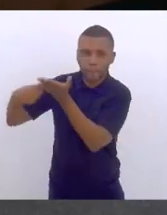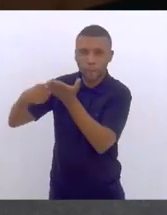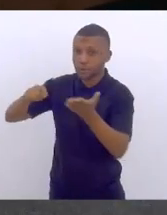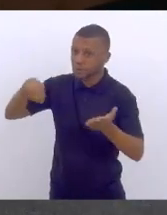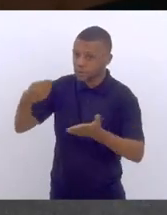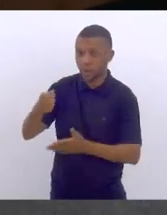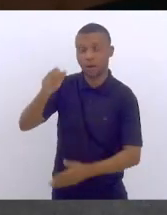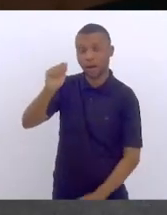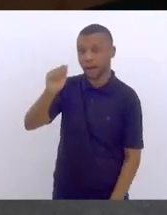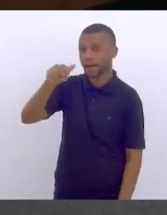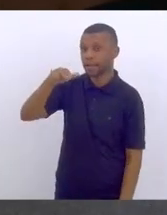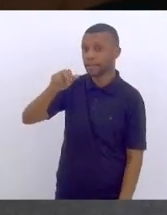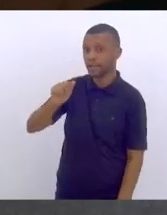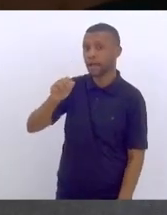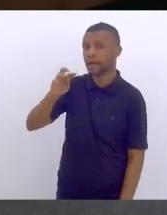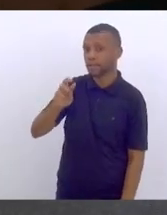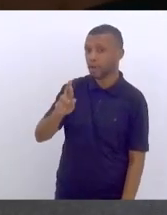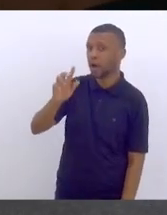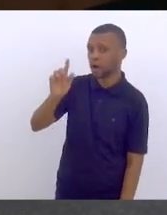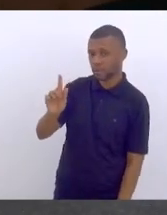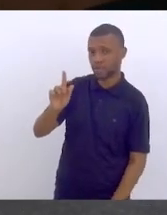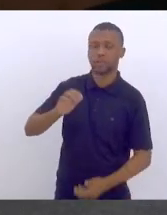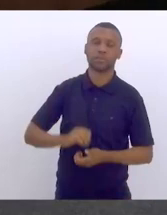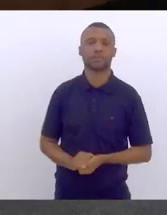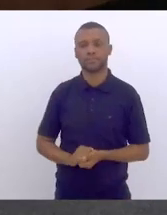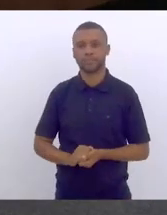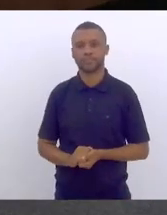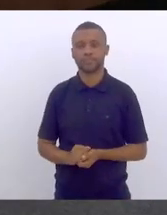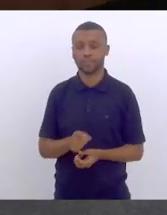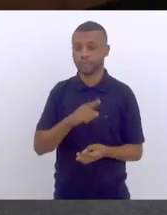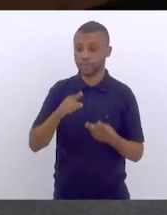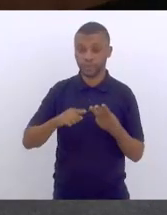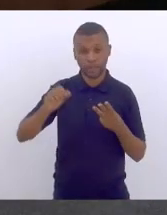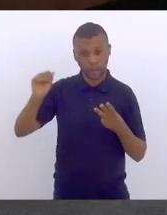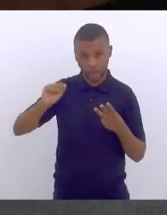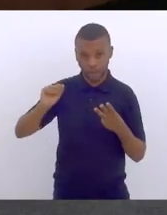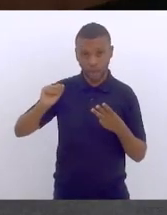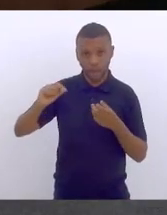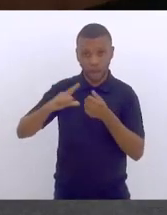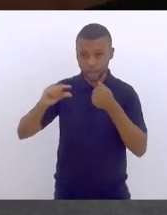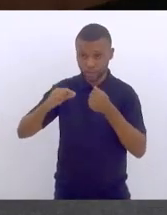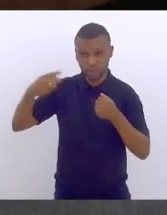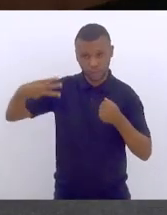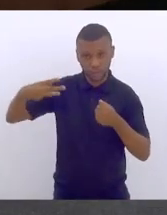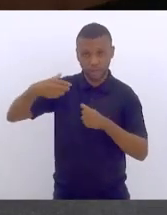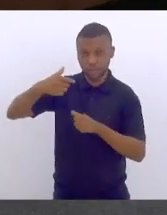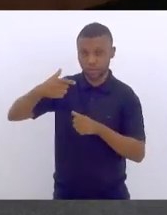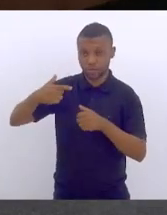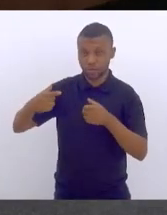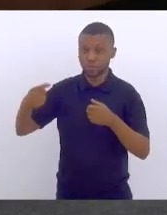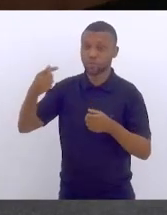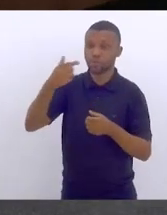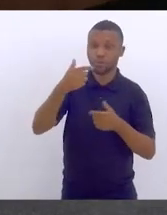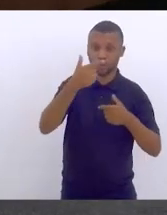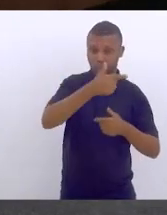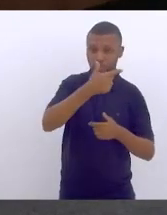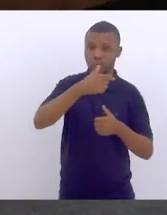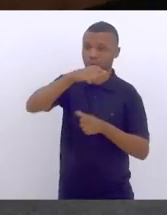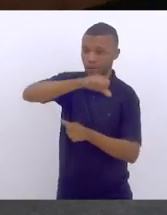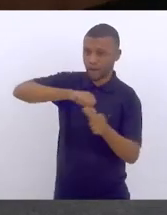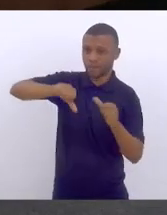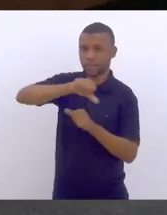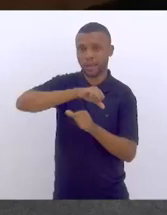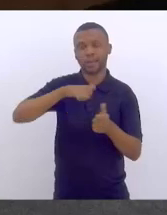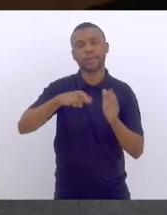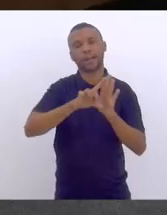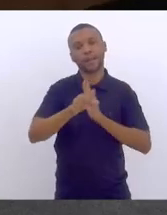ANATORG. Artigo 3º. Fica alterado o artigo 2º da Lei Estadual 6615, de 6